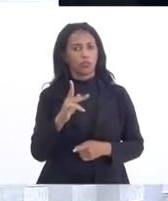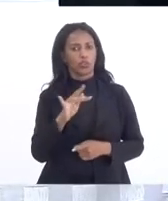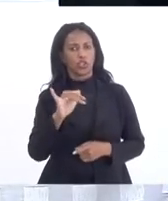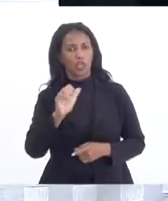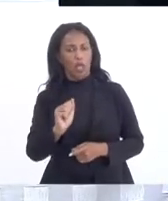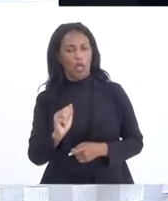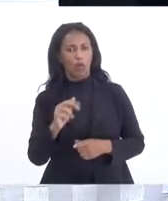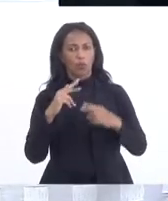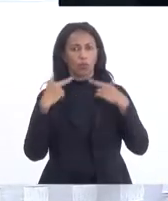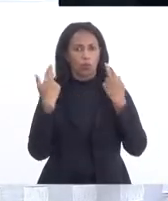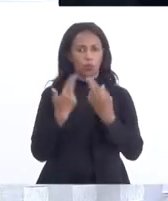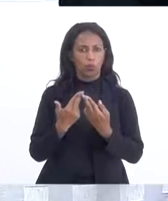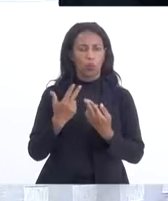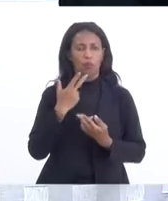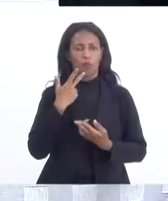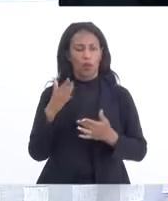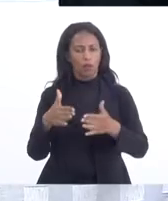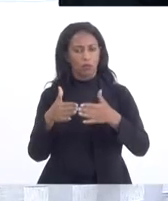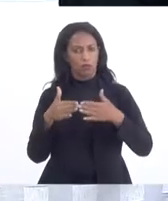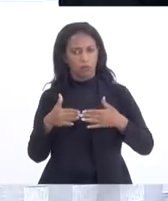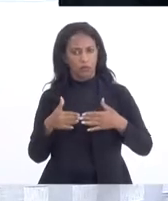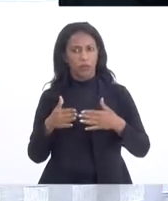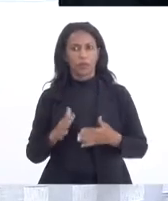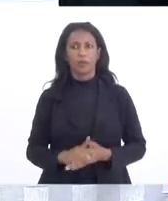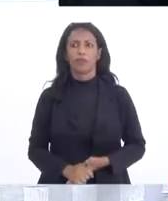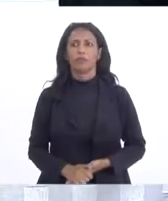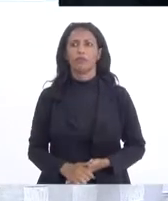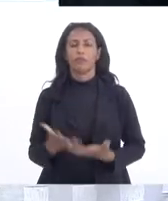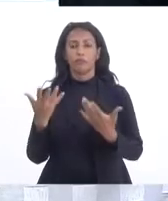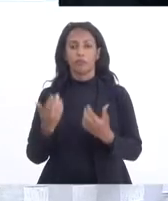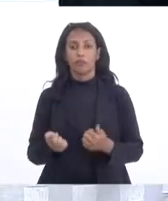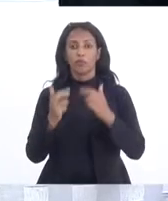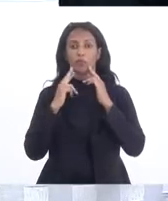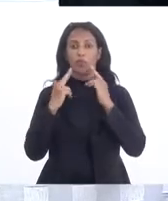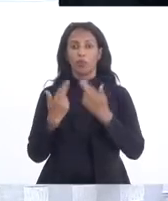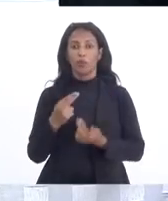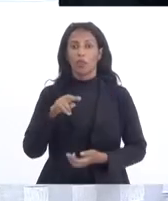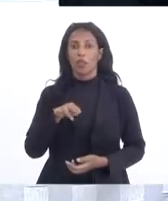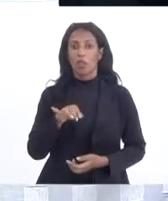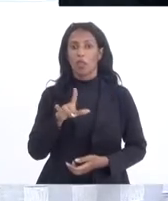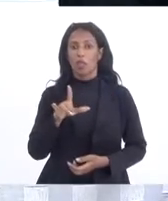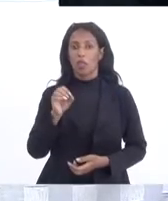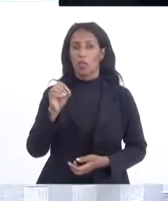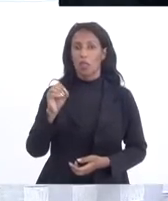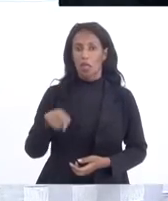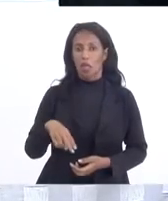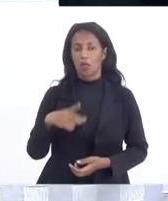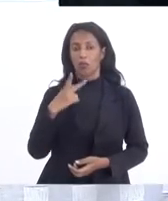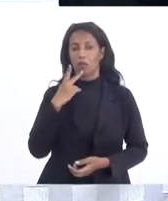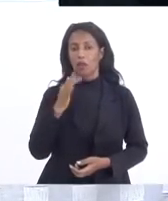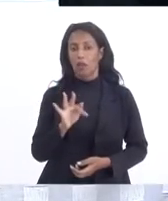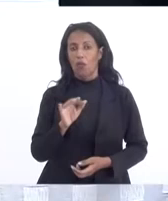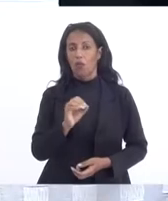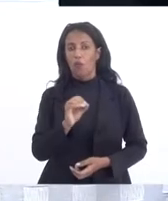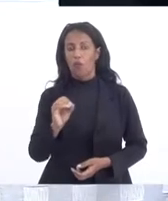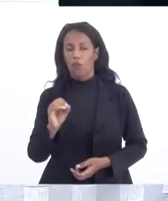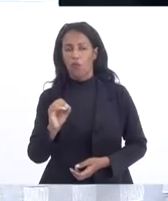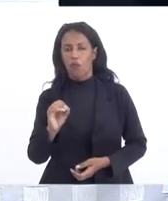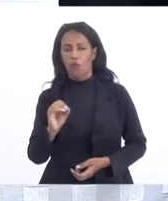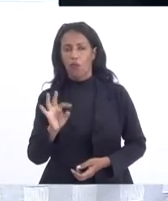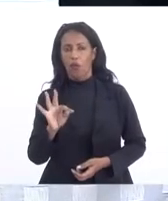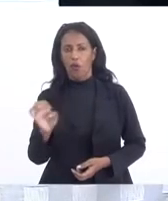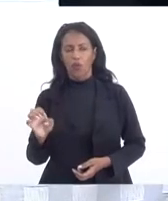falarmos da questão do licenciamento. Vamos reunir o Nelson para falar, Aureliano, do FOTE,